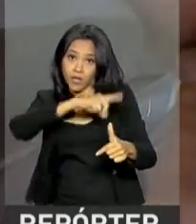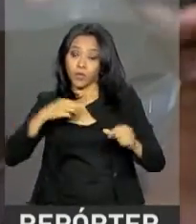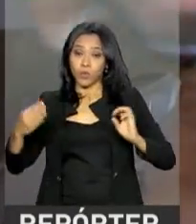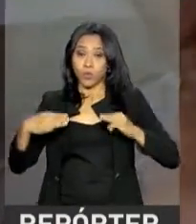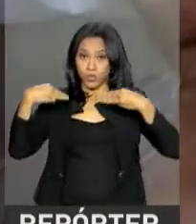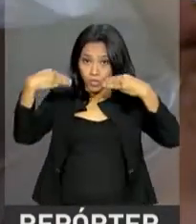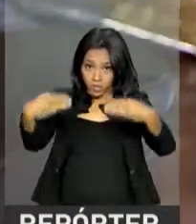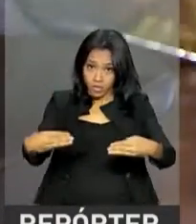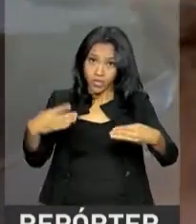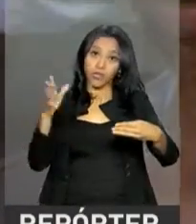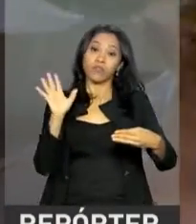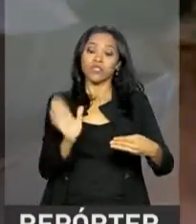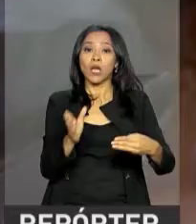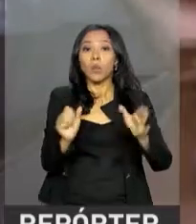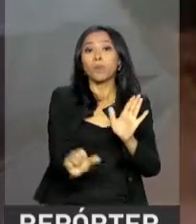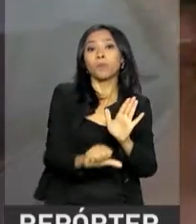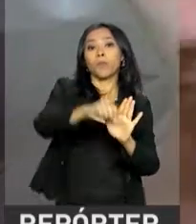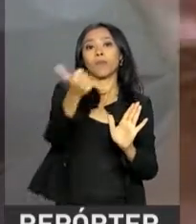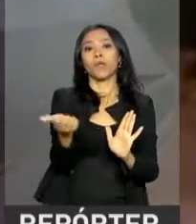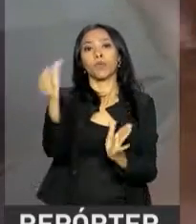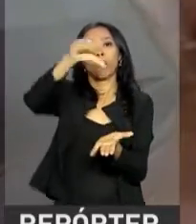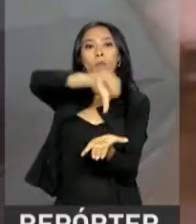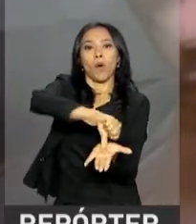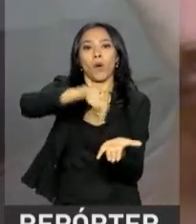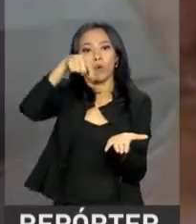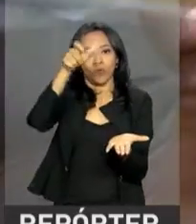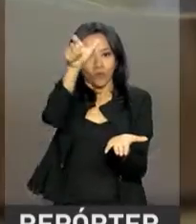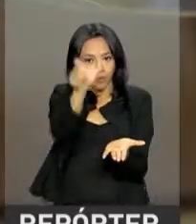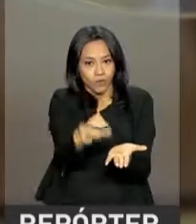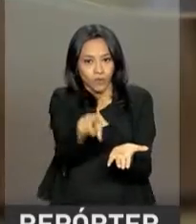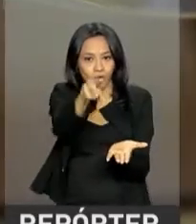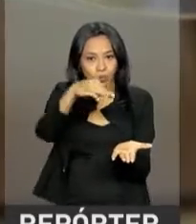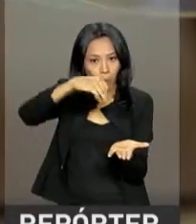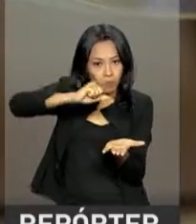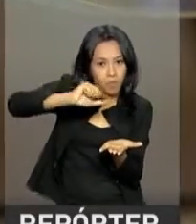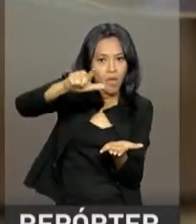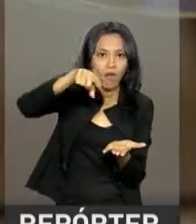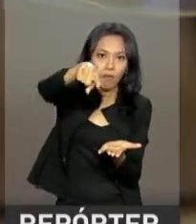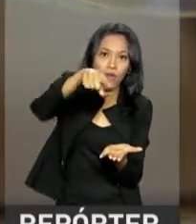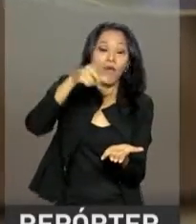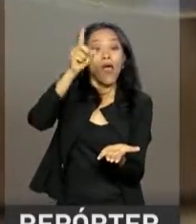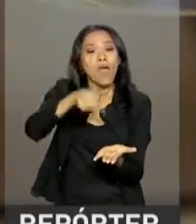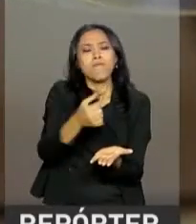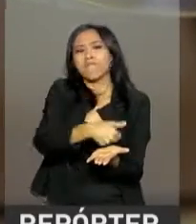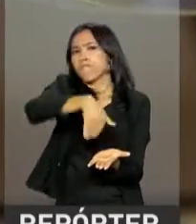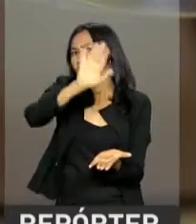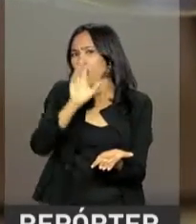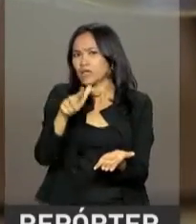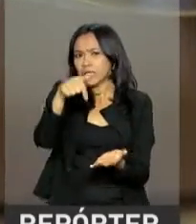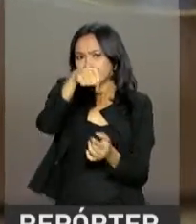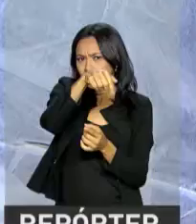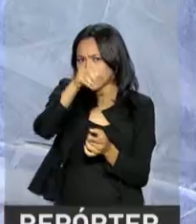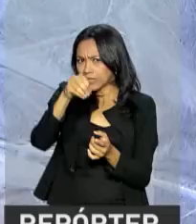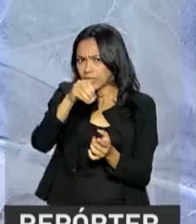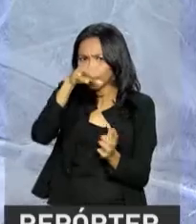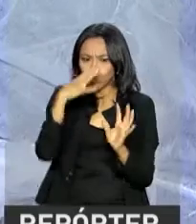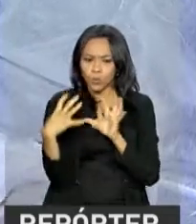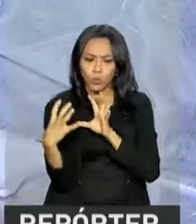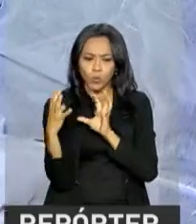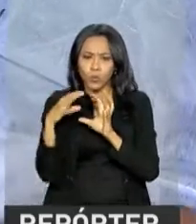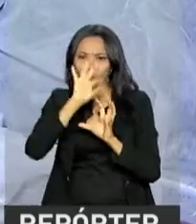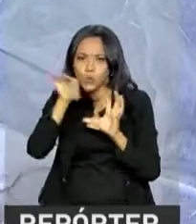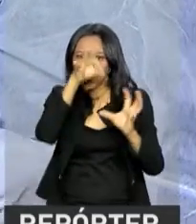implantou o primeiro pólo do mel de jandaíra o projeto conta com mais de 700 colônias as